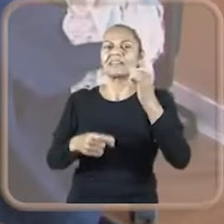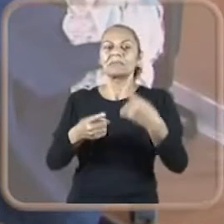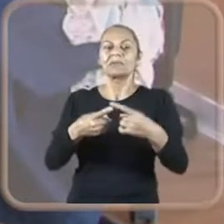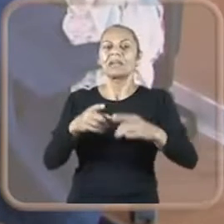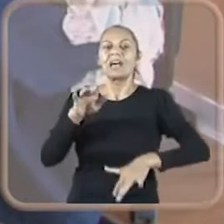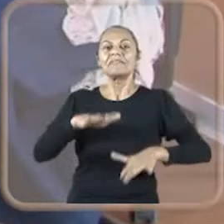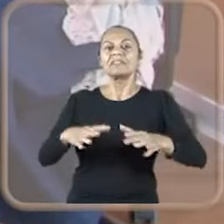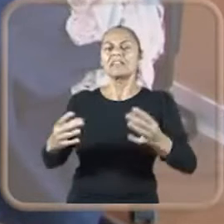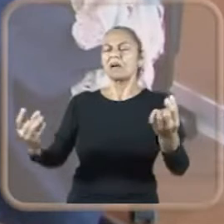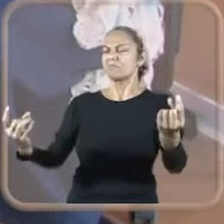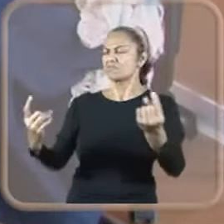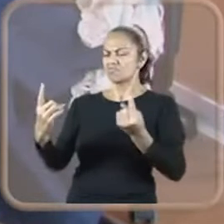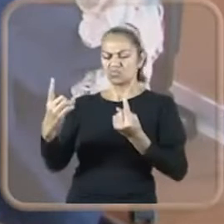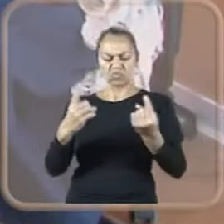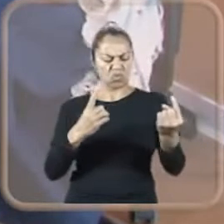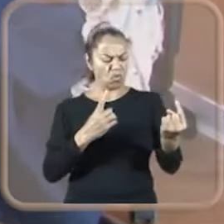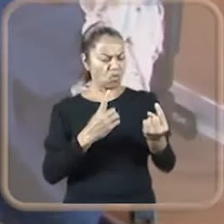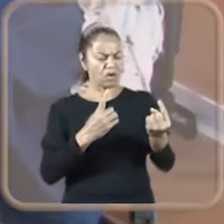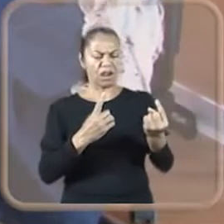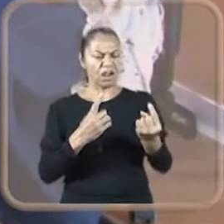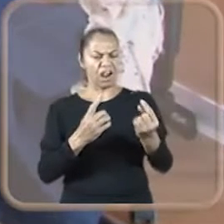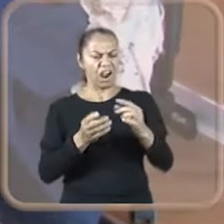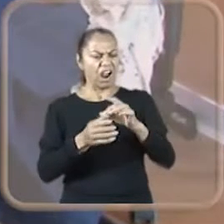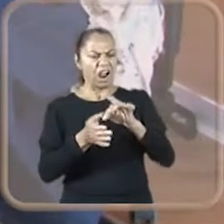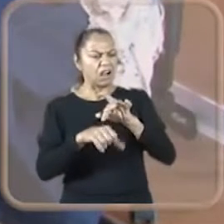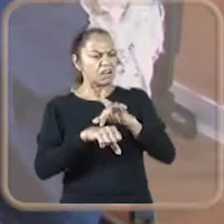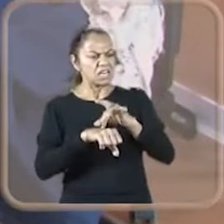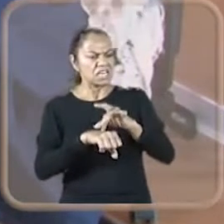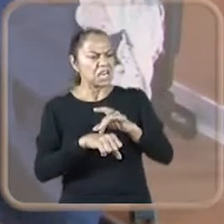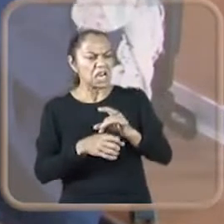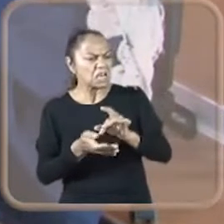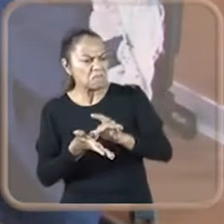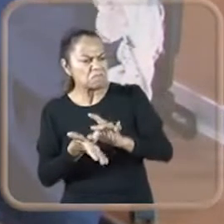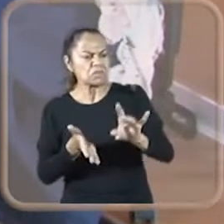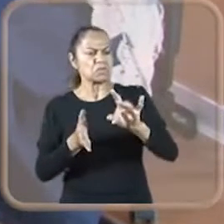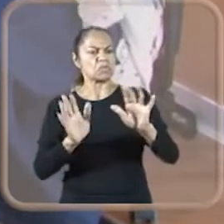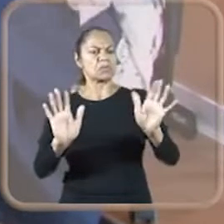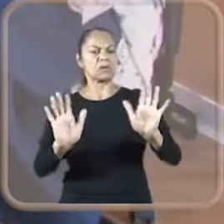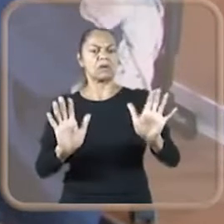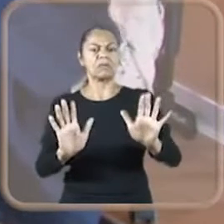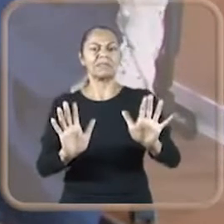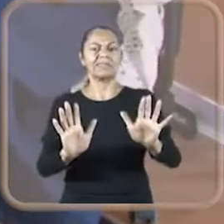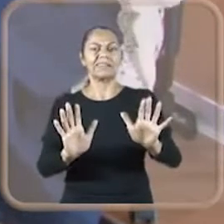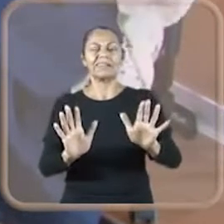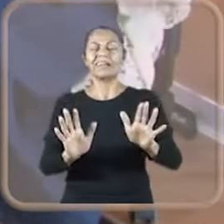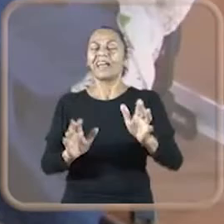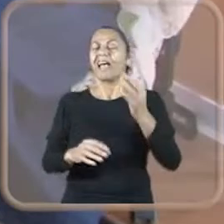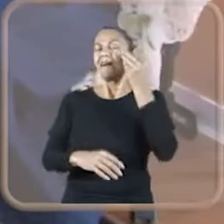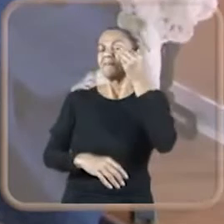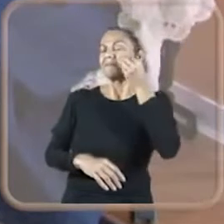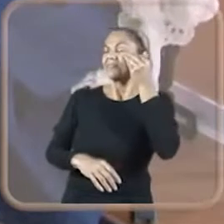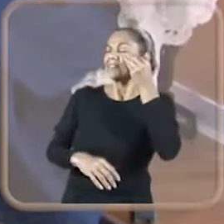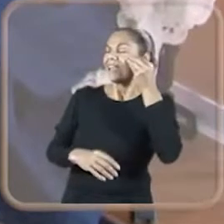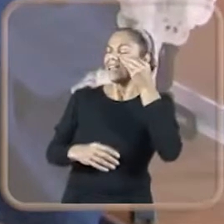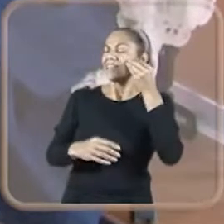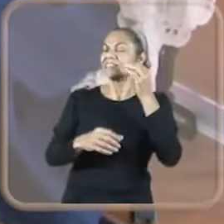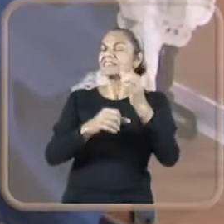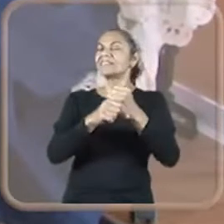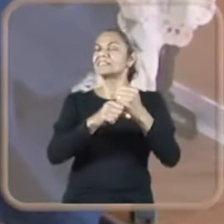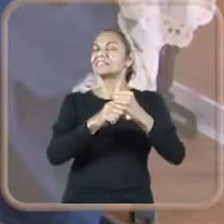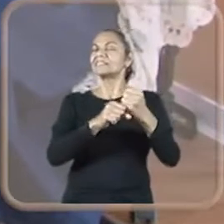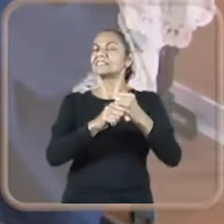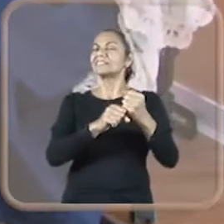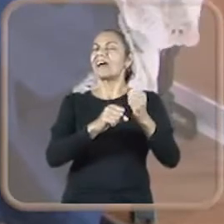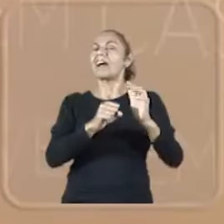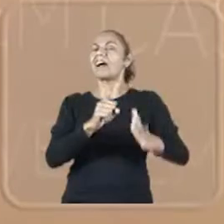outro. Né? Muitas vezes você não sabe por que uma pessoa está sendo agressiva, mas ela é simplesmente a reprodução de uma violência que ela vem sofrendo ao longo da